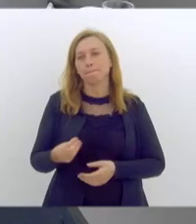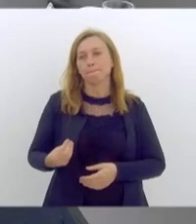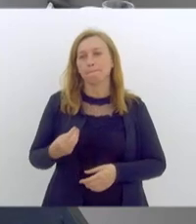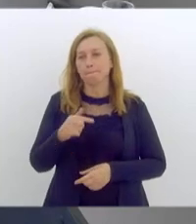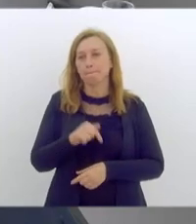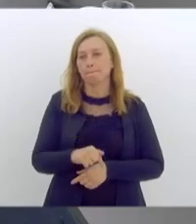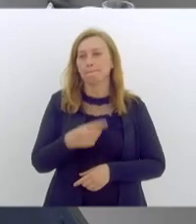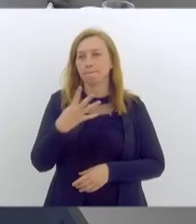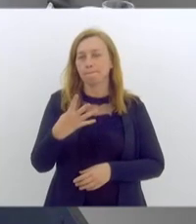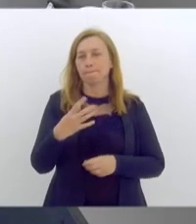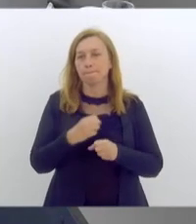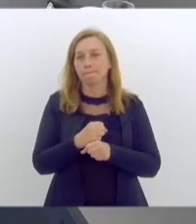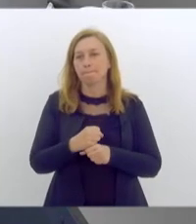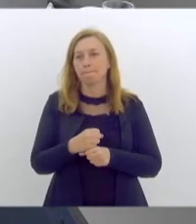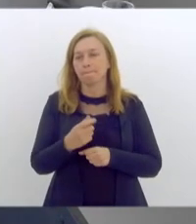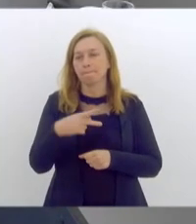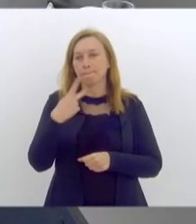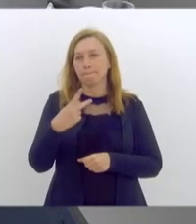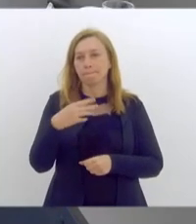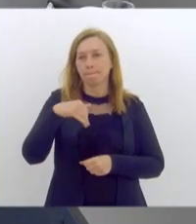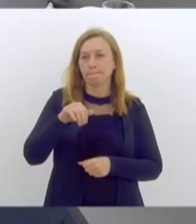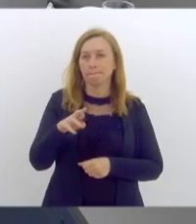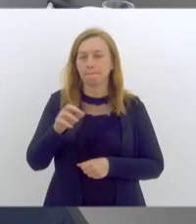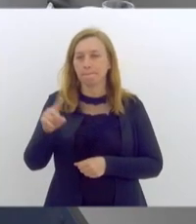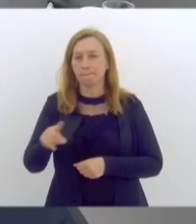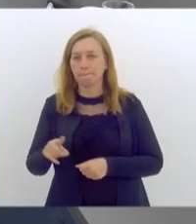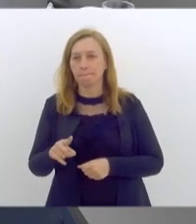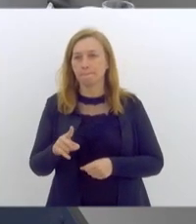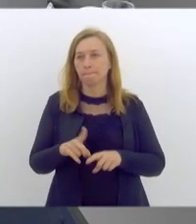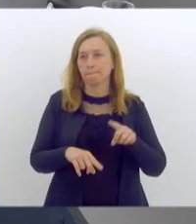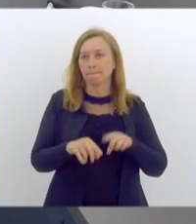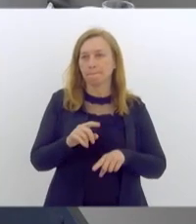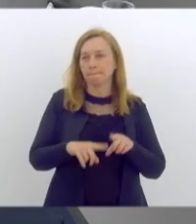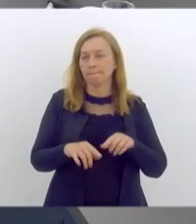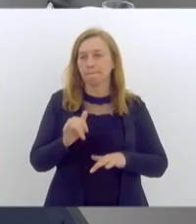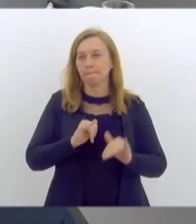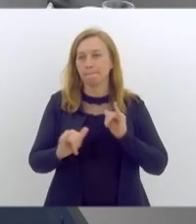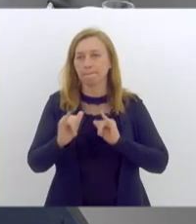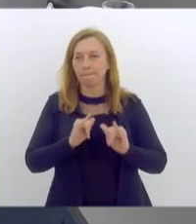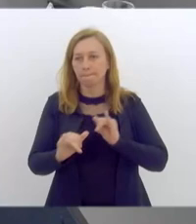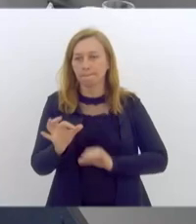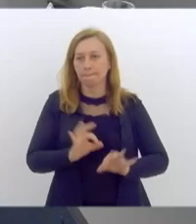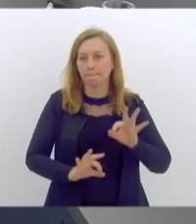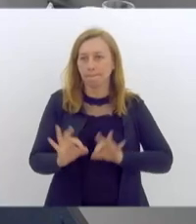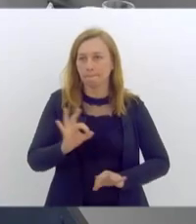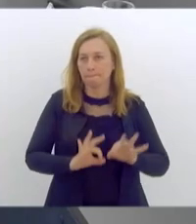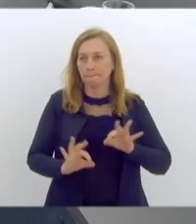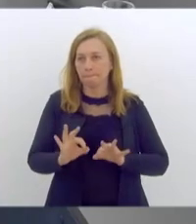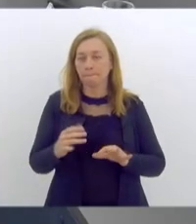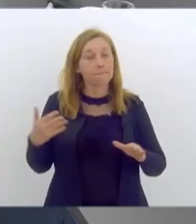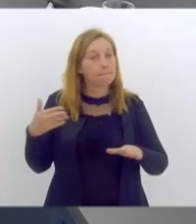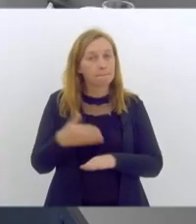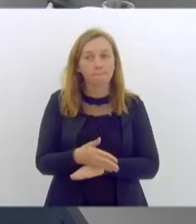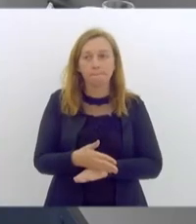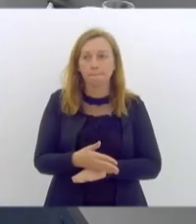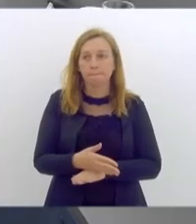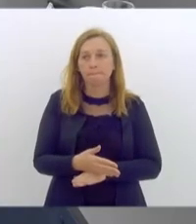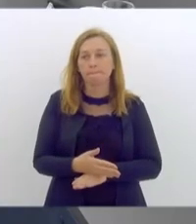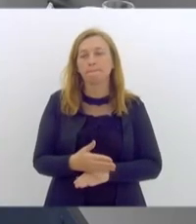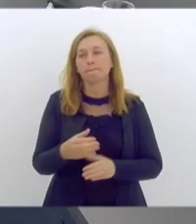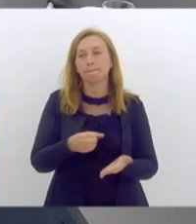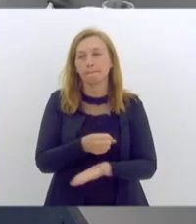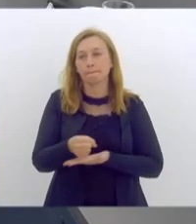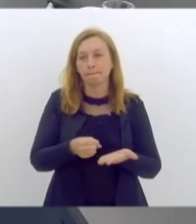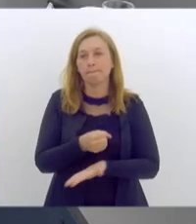há quatro anos falando em matrizes um produto banco de dados planejamento é para chegar a essa